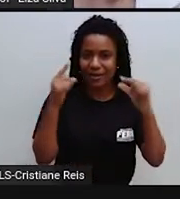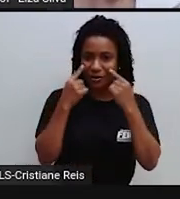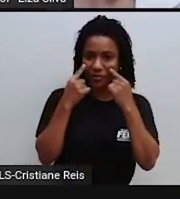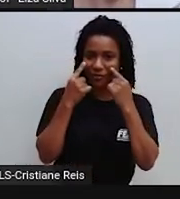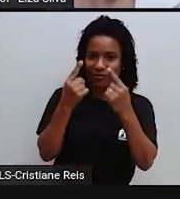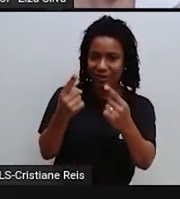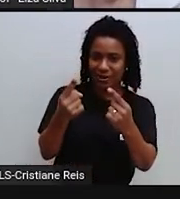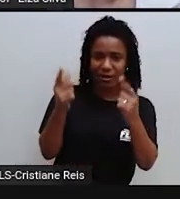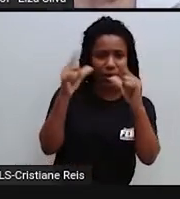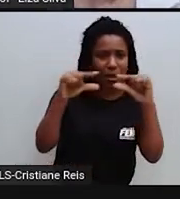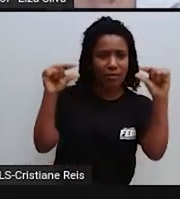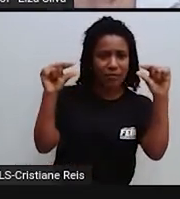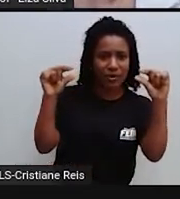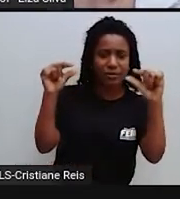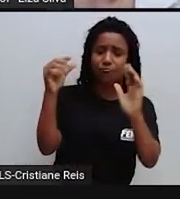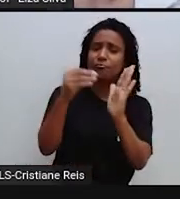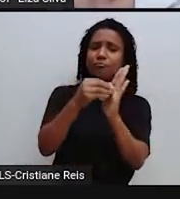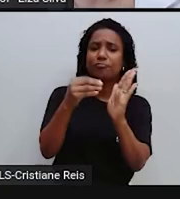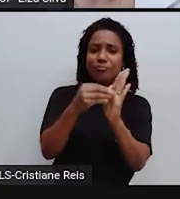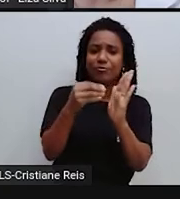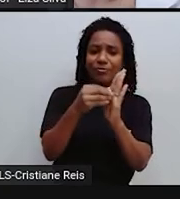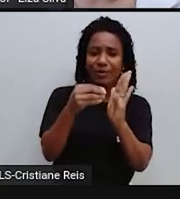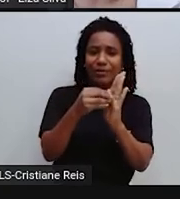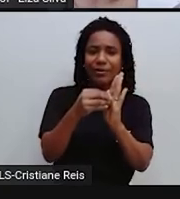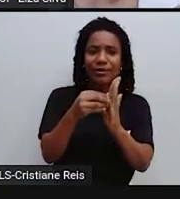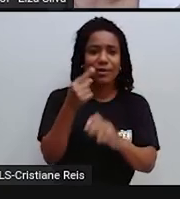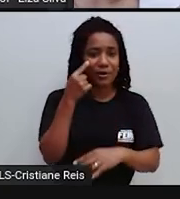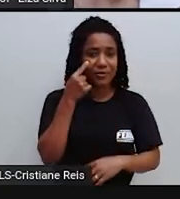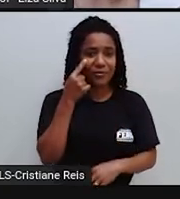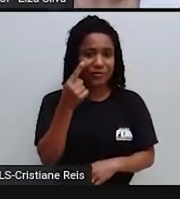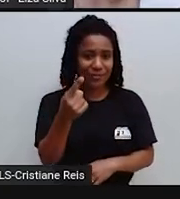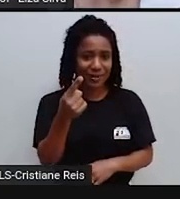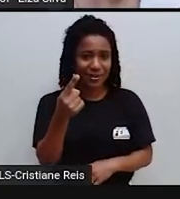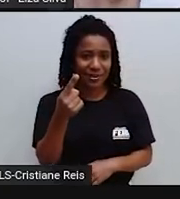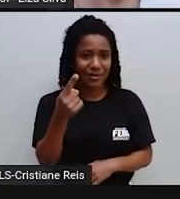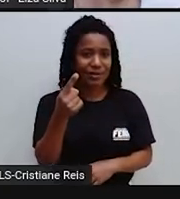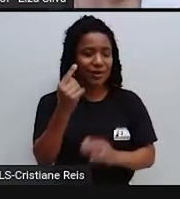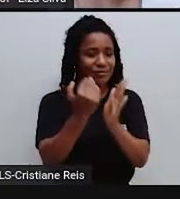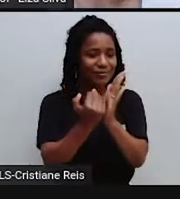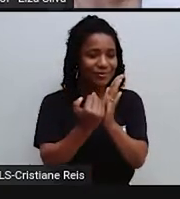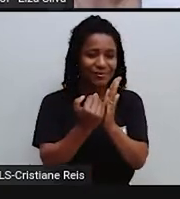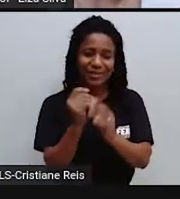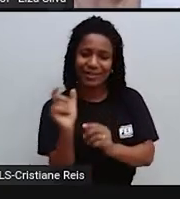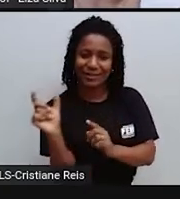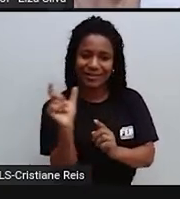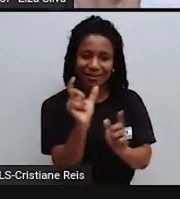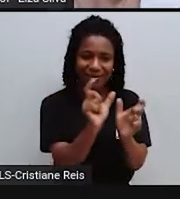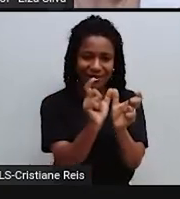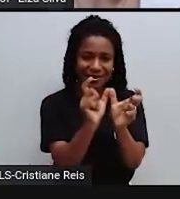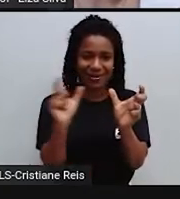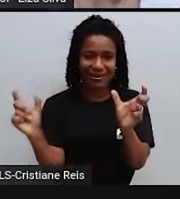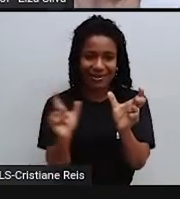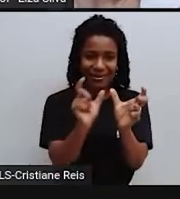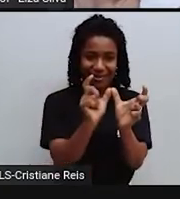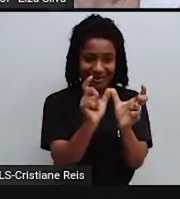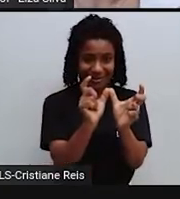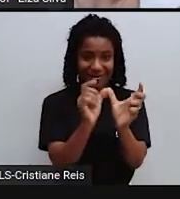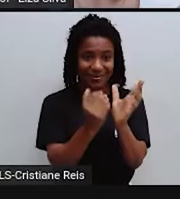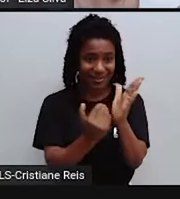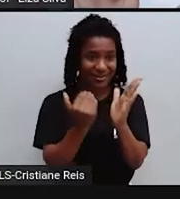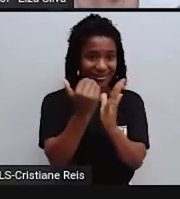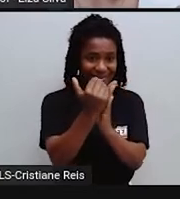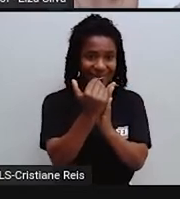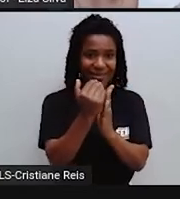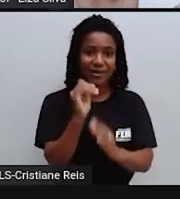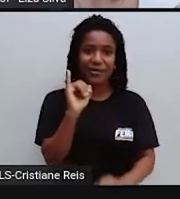slide. O que a gente observa aqui é o acréscimo dessa terminação, ing. E